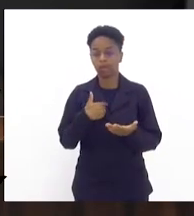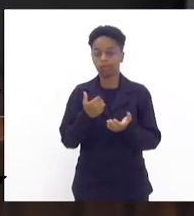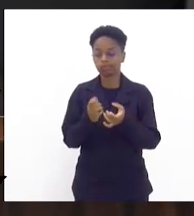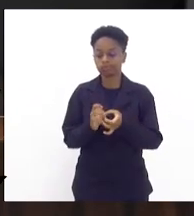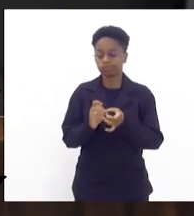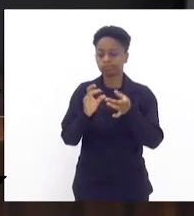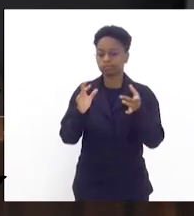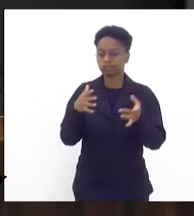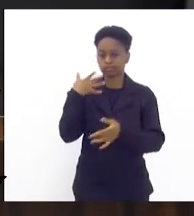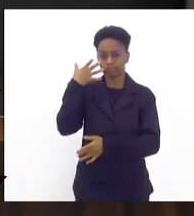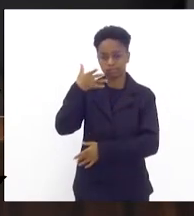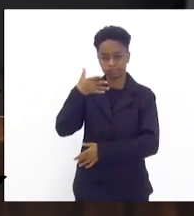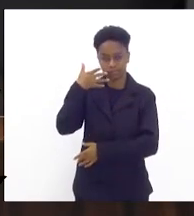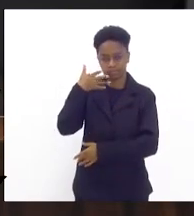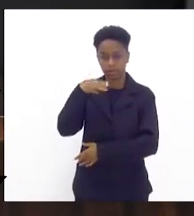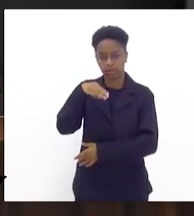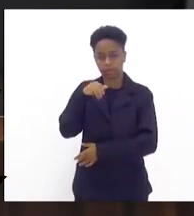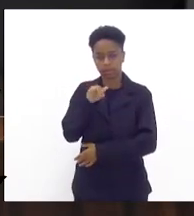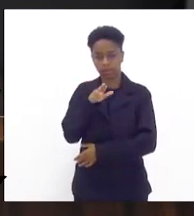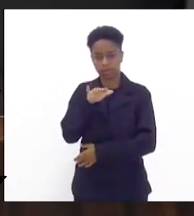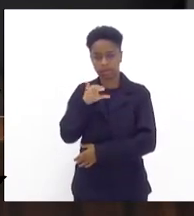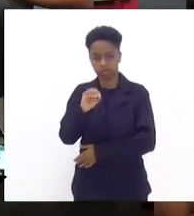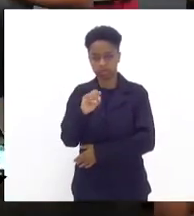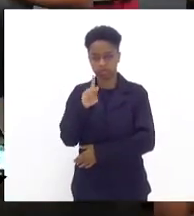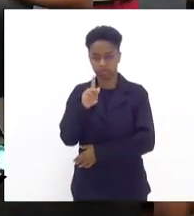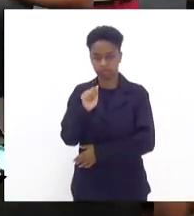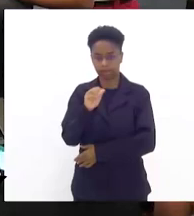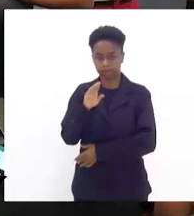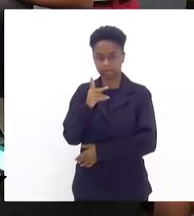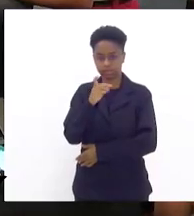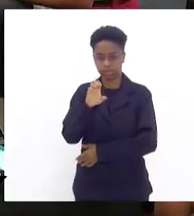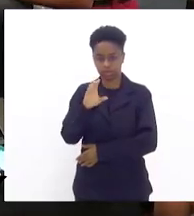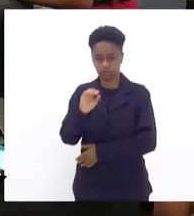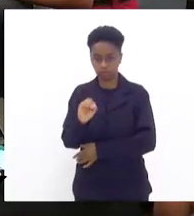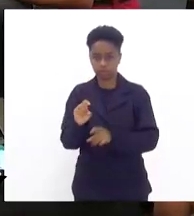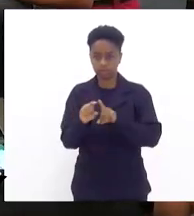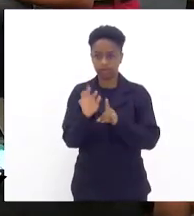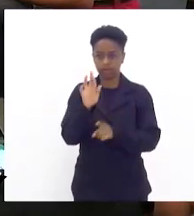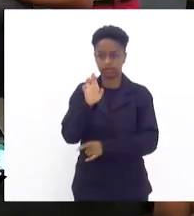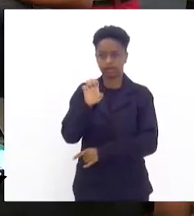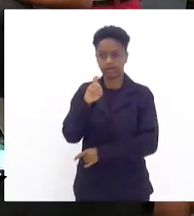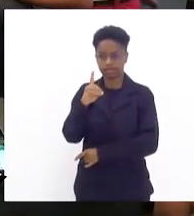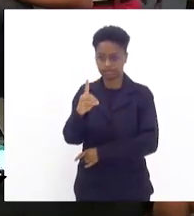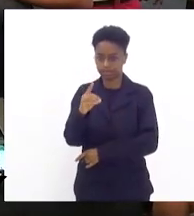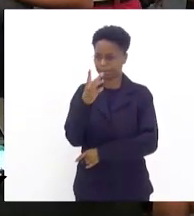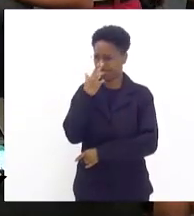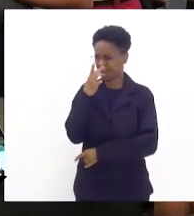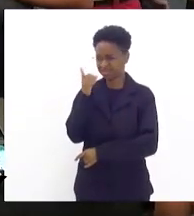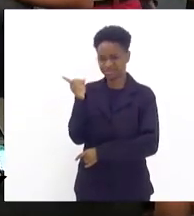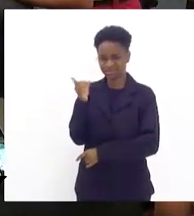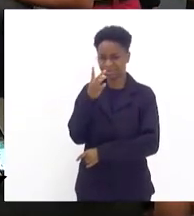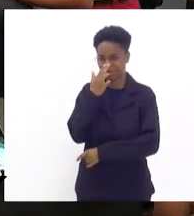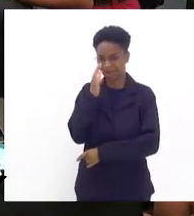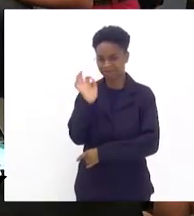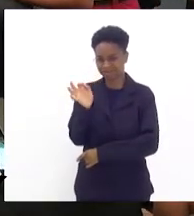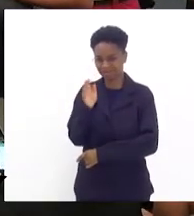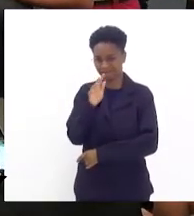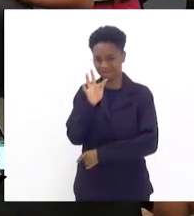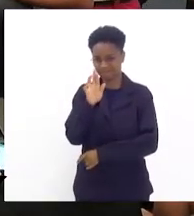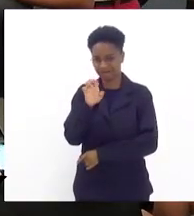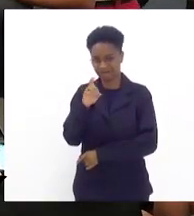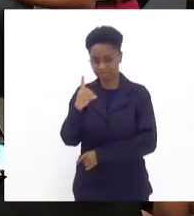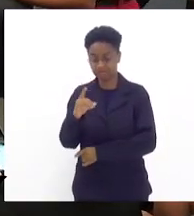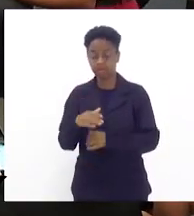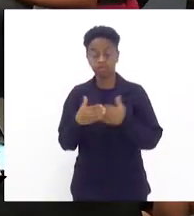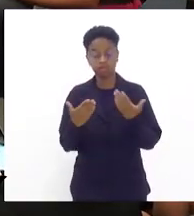palavra. Márcio Pacheco, deputado, por favor. Fred. É o Fred, parece muito, né, gente? Obrigado, Fred. Então,